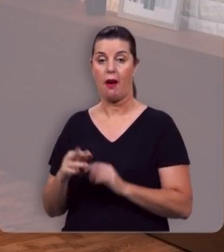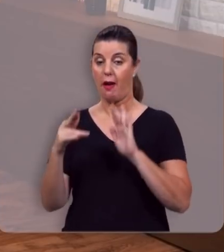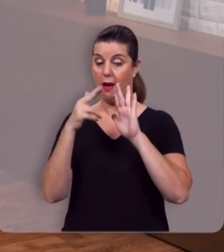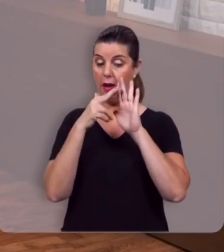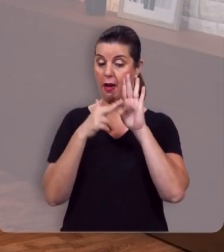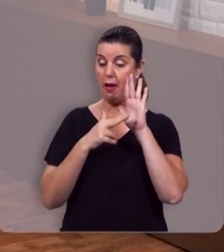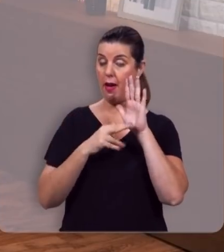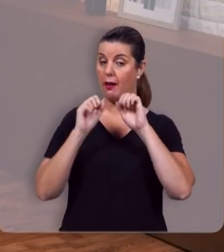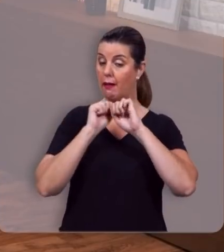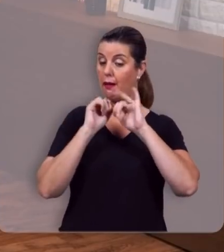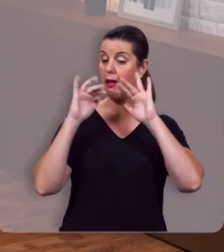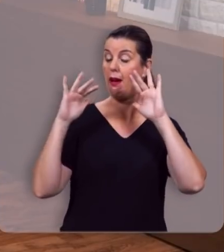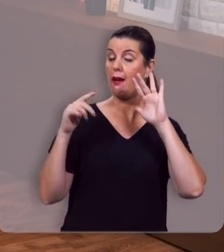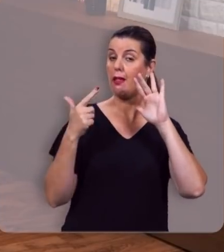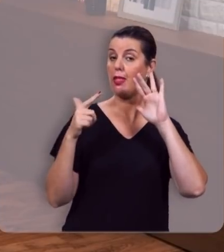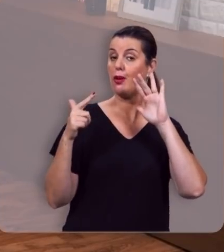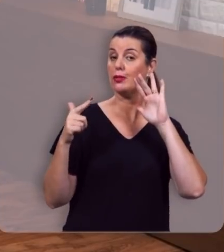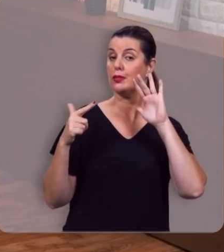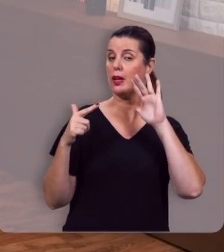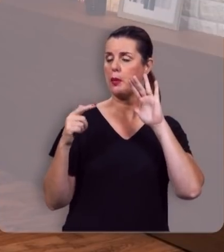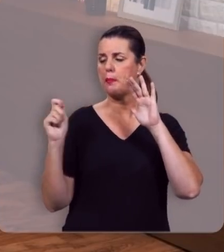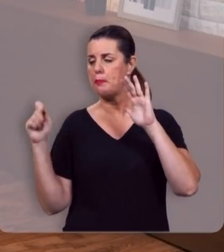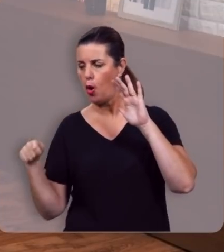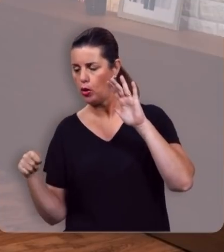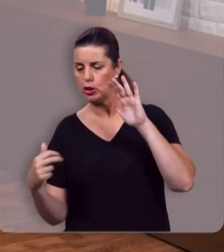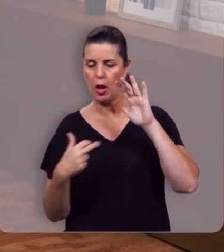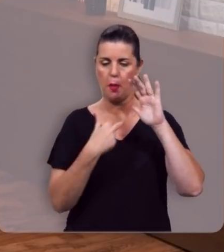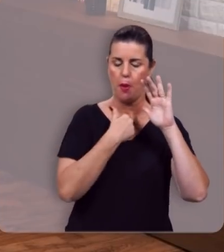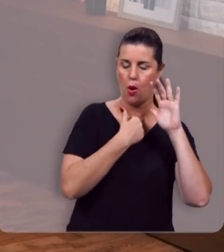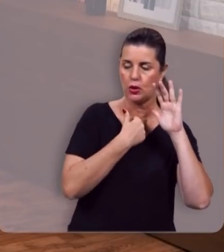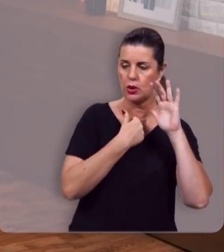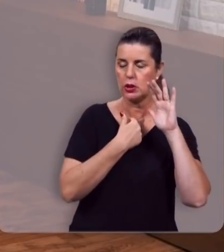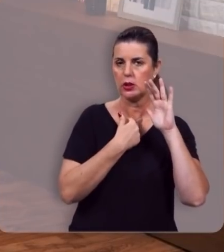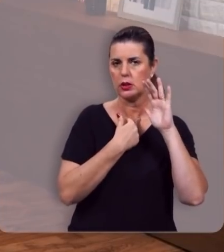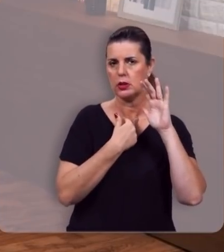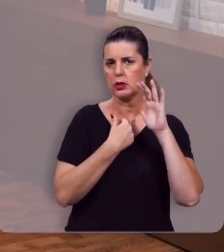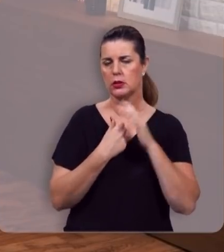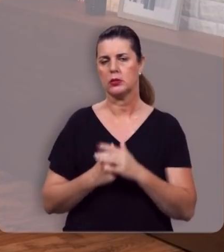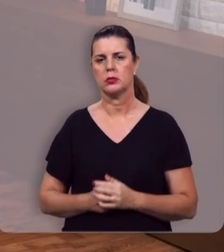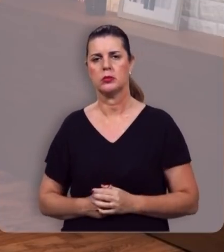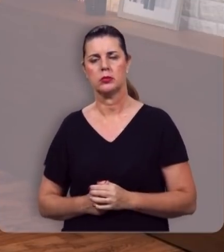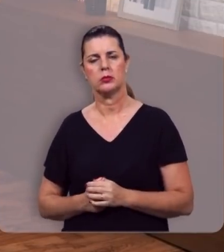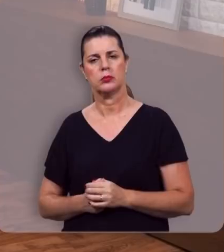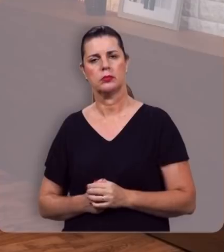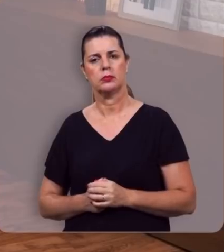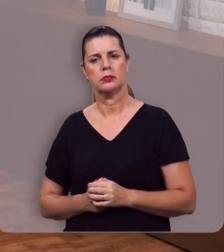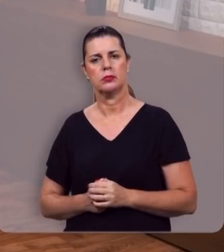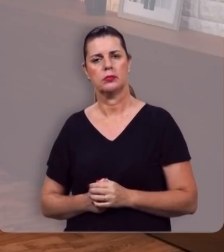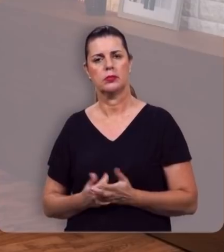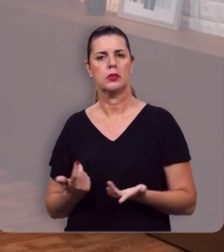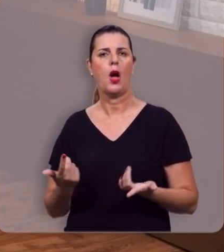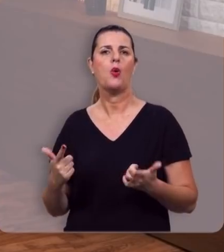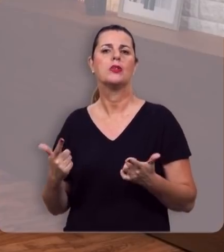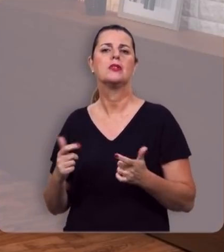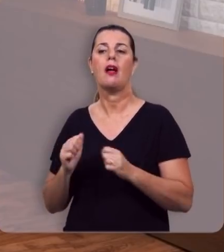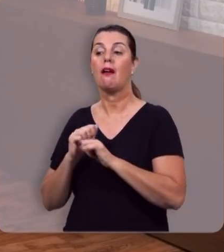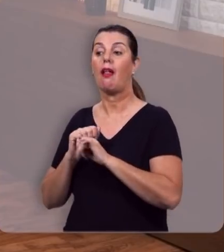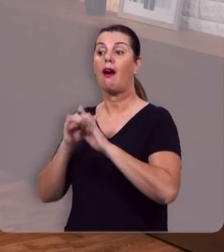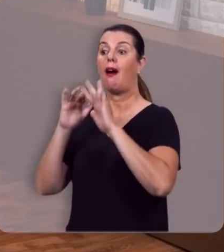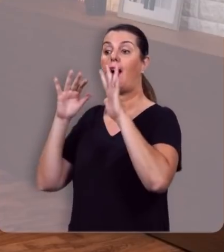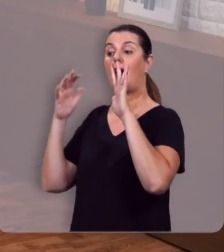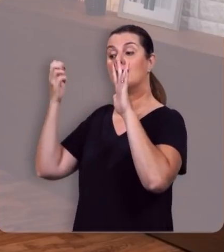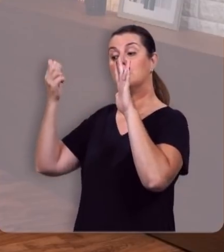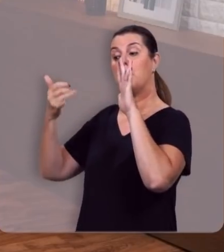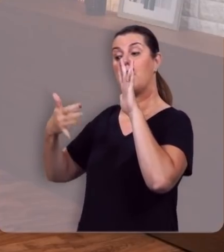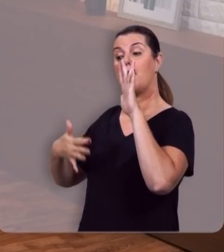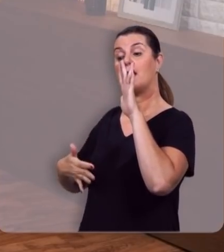normas claras, o que pode e o que não pode. Não há uma